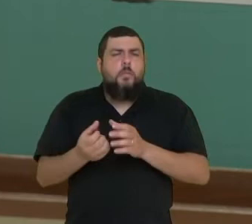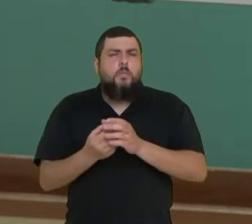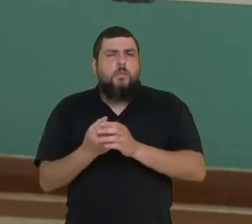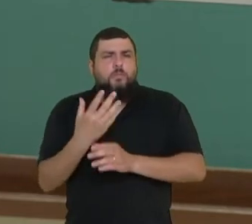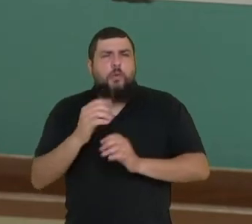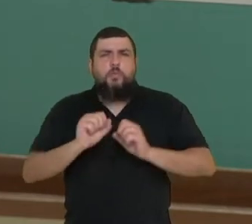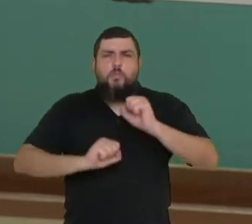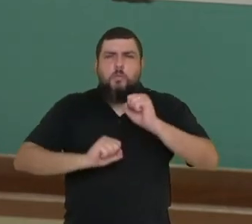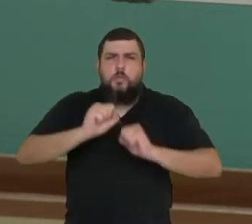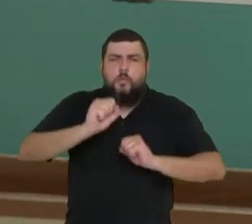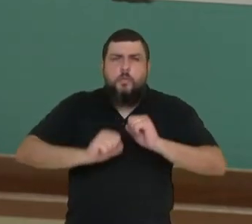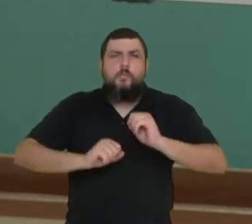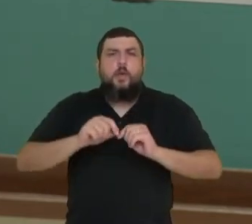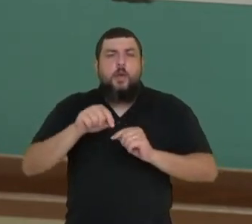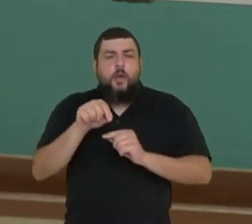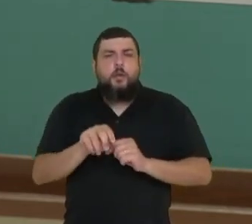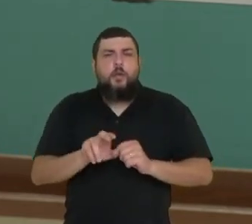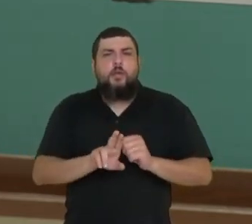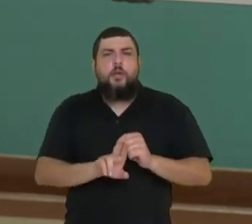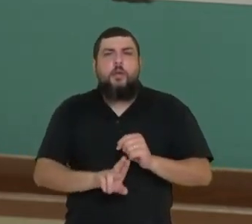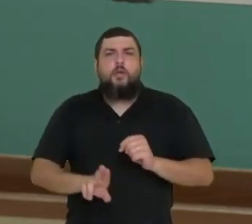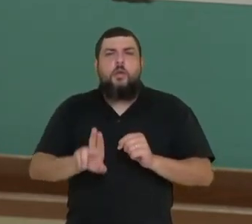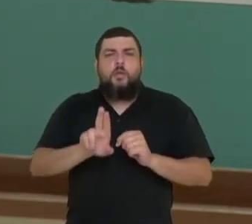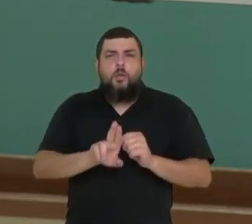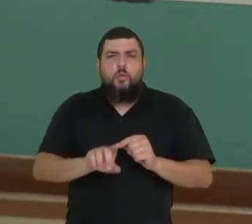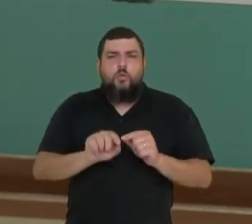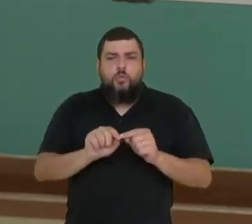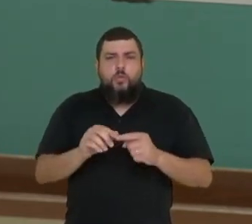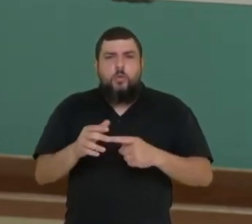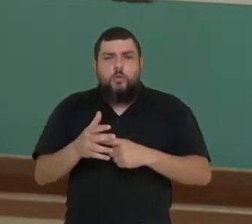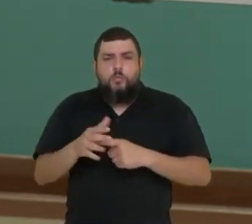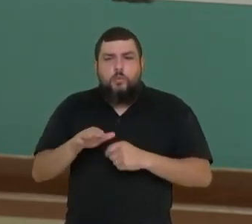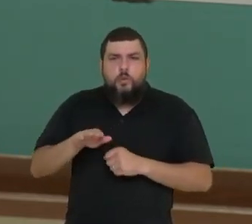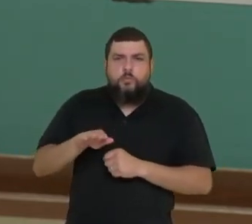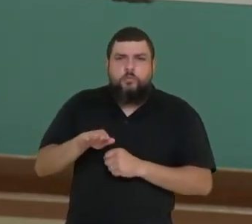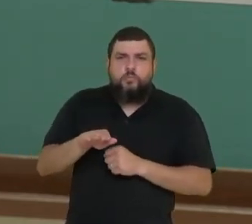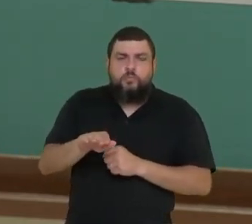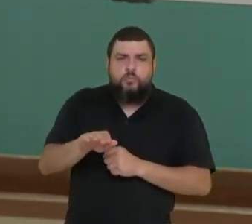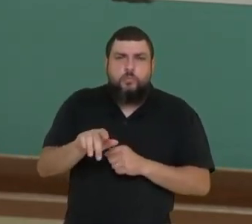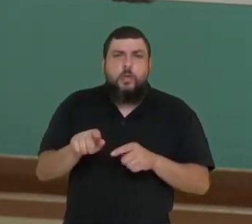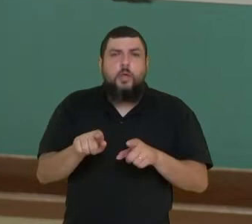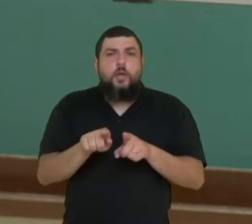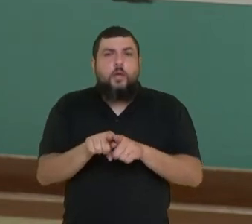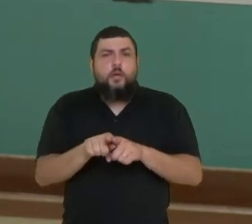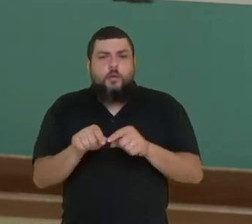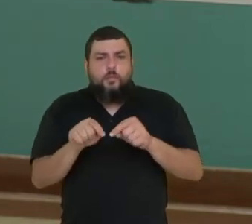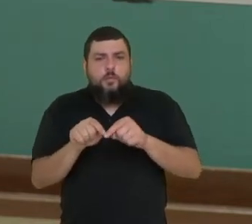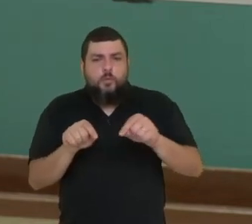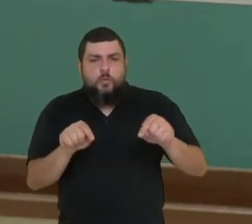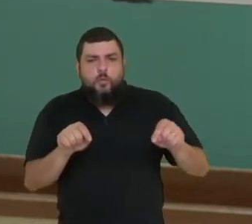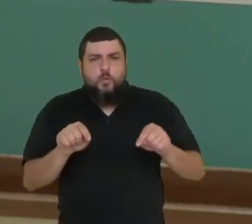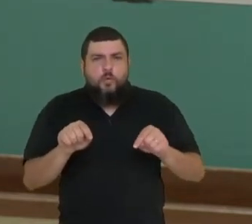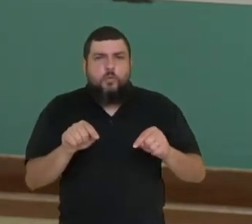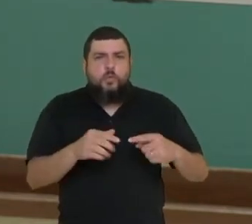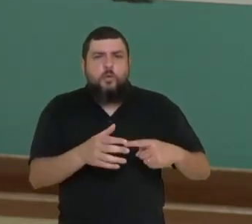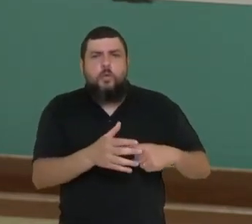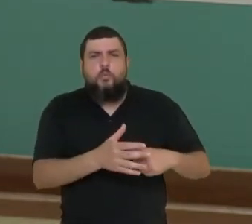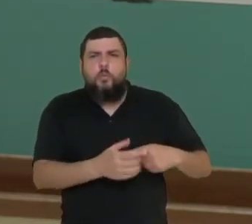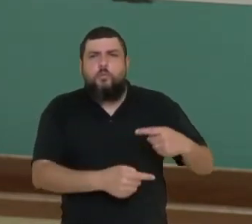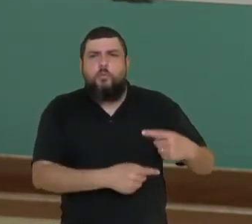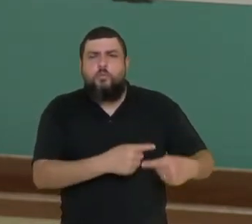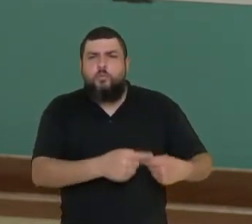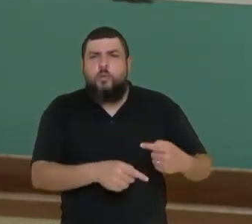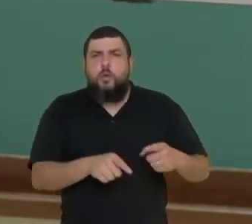essa energia, ela é utilizada além de movimentar por carro, mas também movimentar os periféricos do carro, no caso o alternador, às vezes a